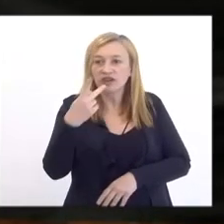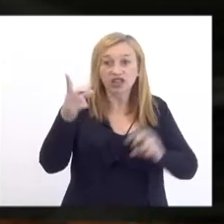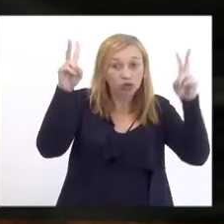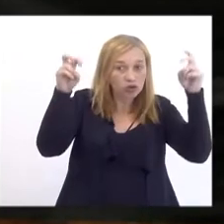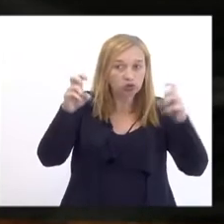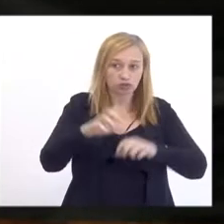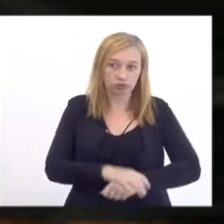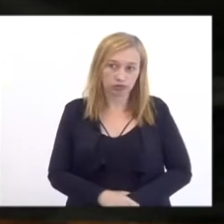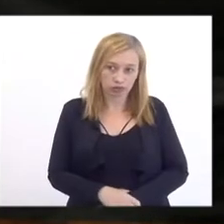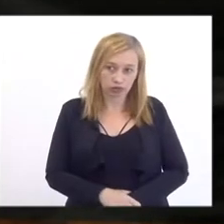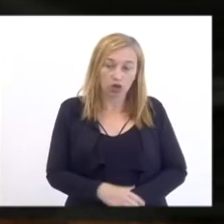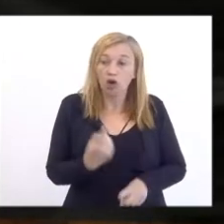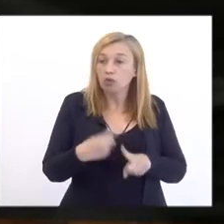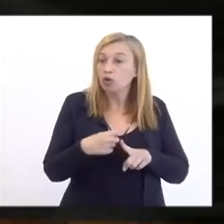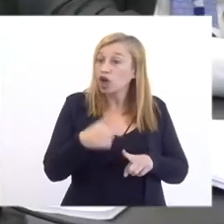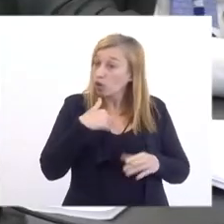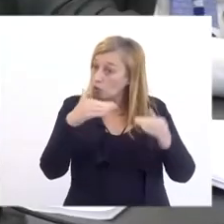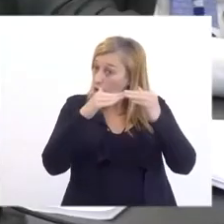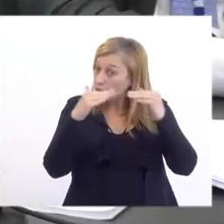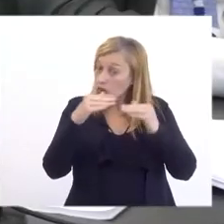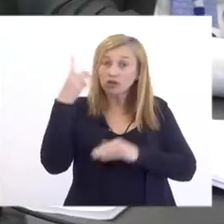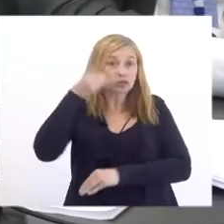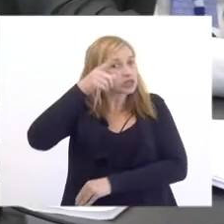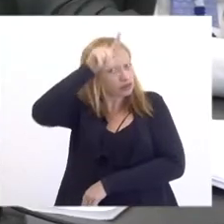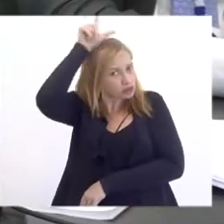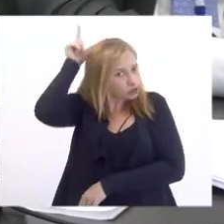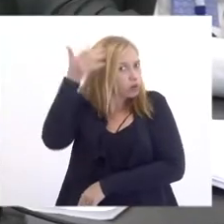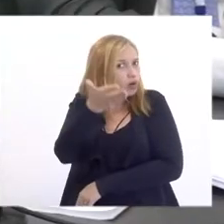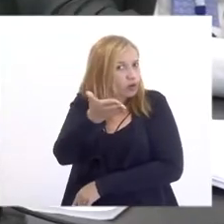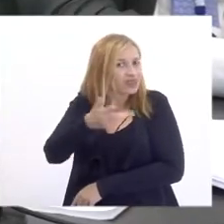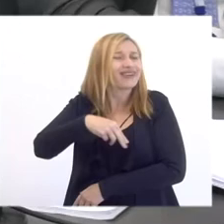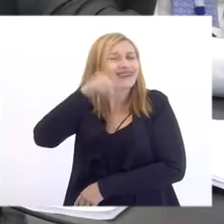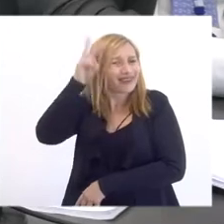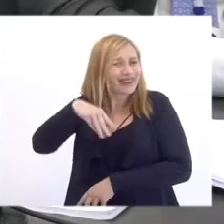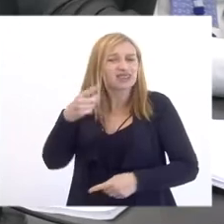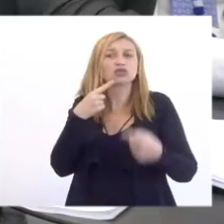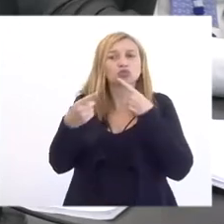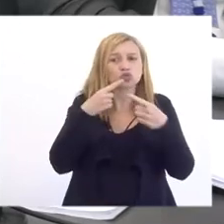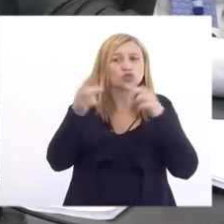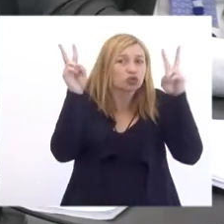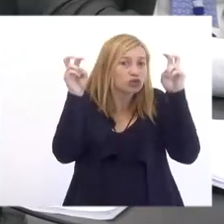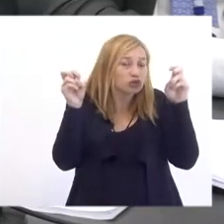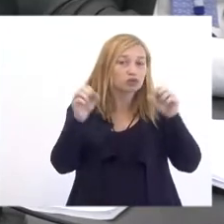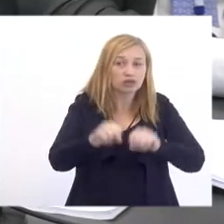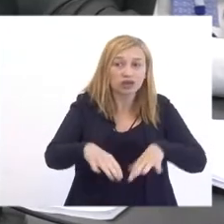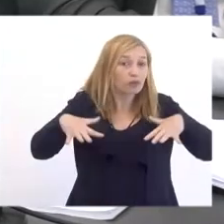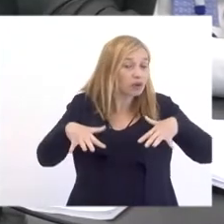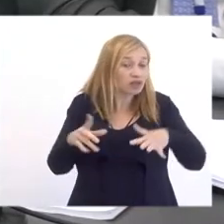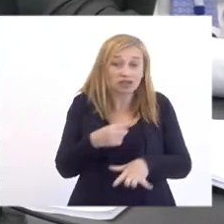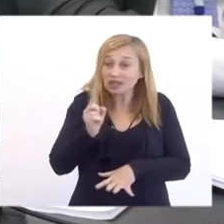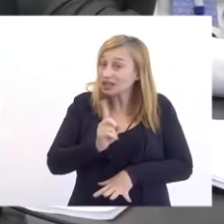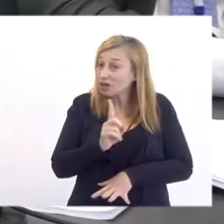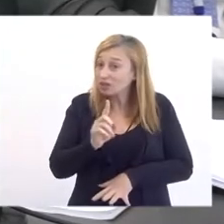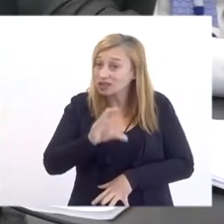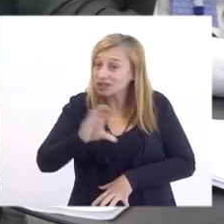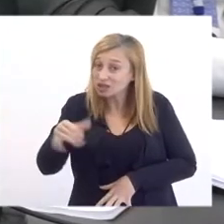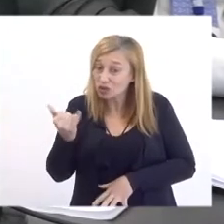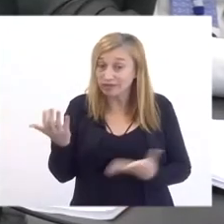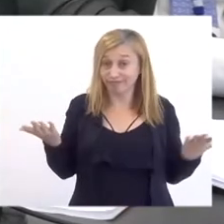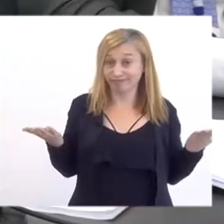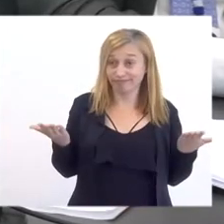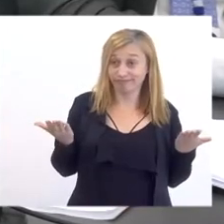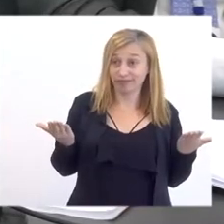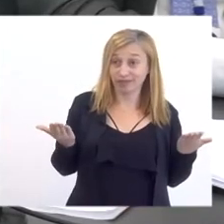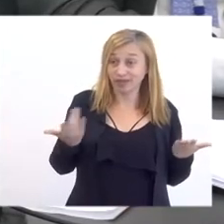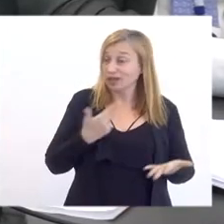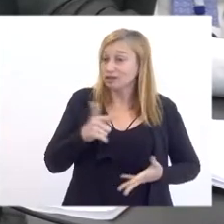matéria. Porque eu concordo com o deputado Luiz Paulo. Quem tem que debater esta matéria é o plenário, não a CCJ. Porque